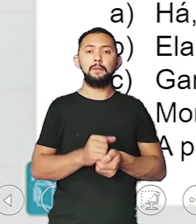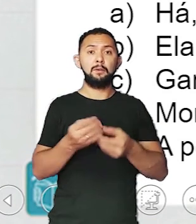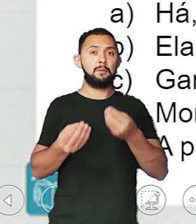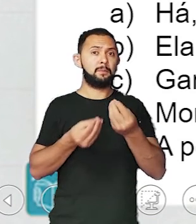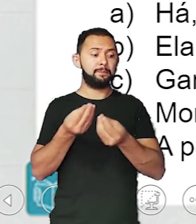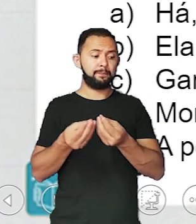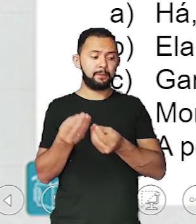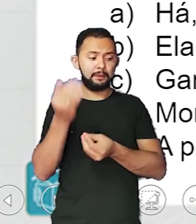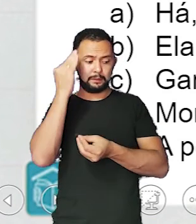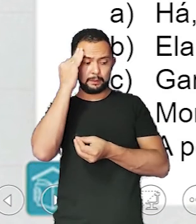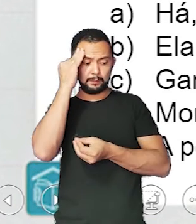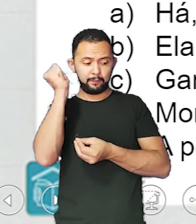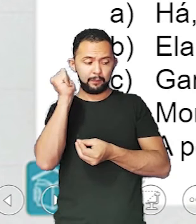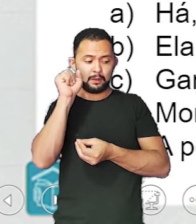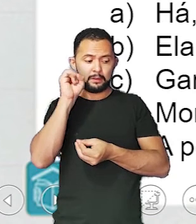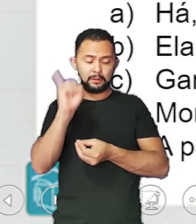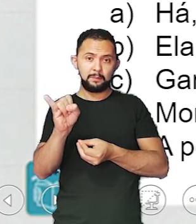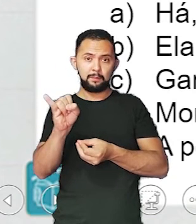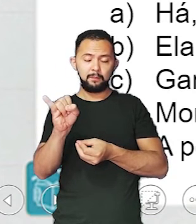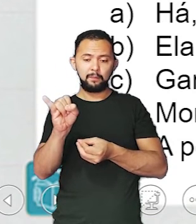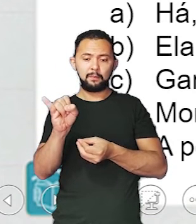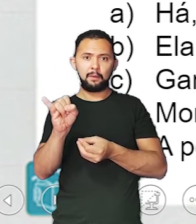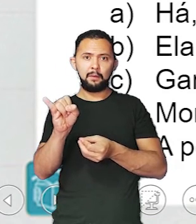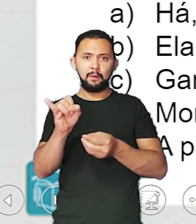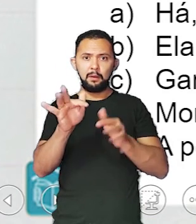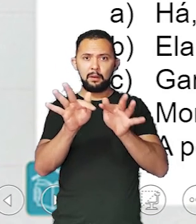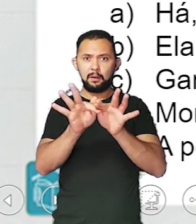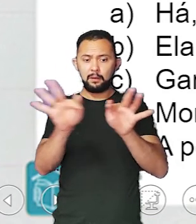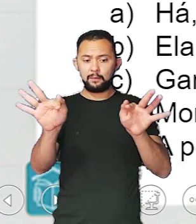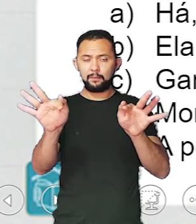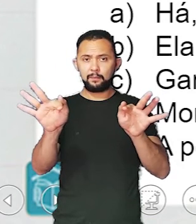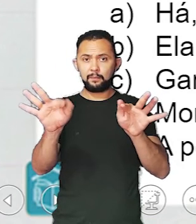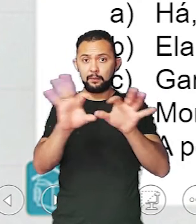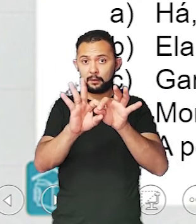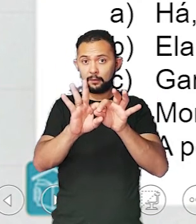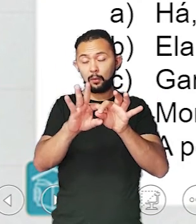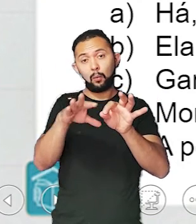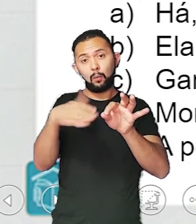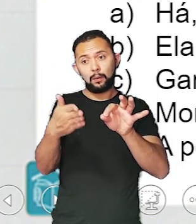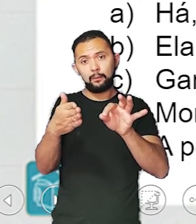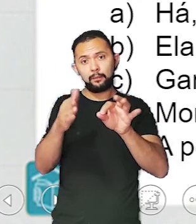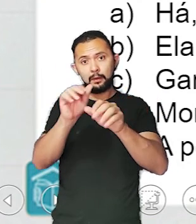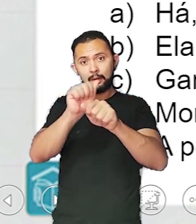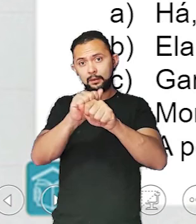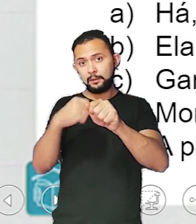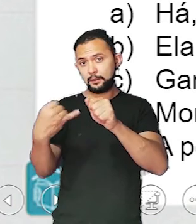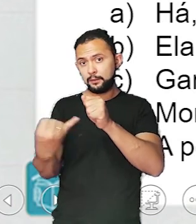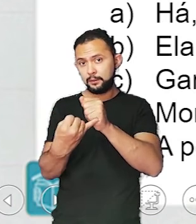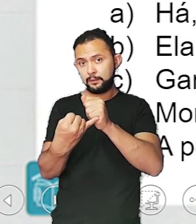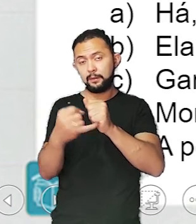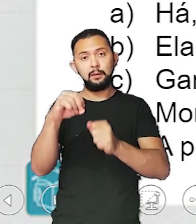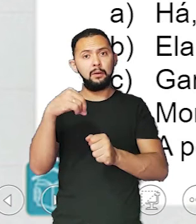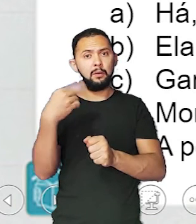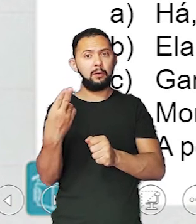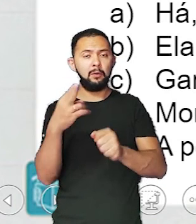uma subordinada substantiva ou adjetiva ou adverbial. Ok? Gente, então a gente vai trocar o que? Vamos